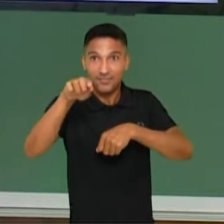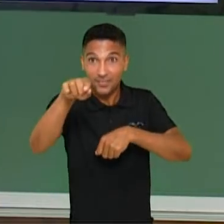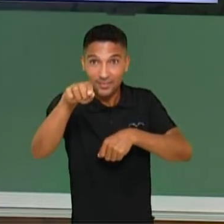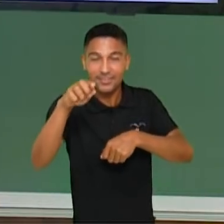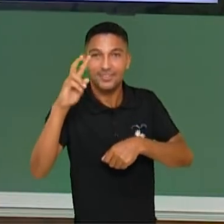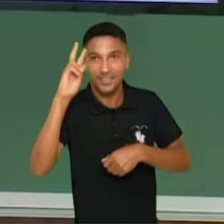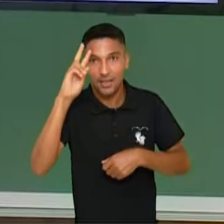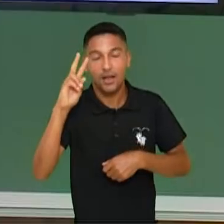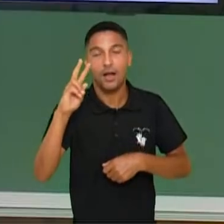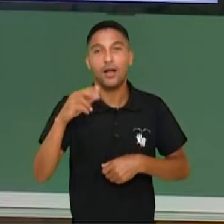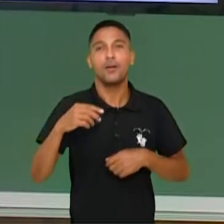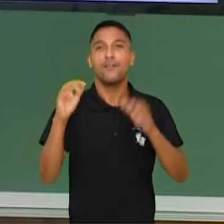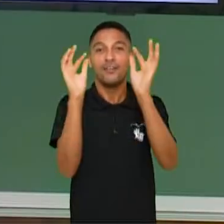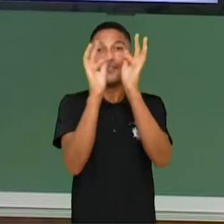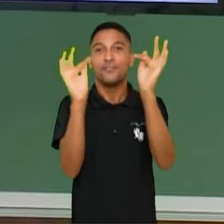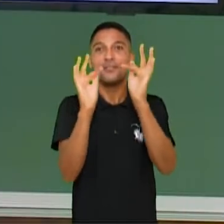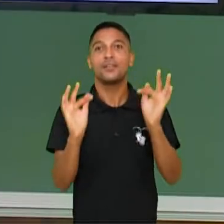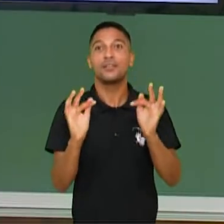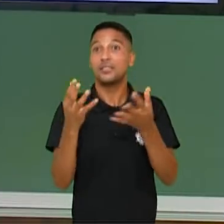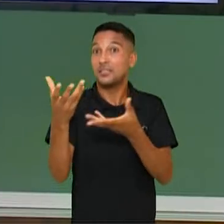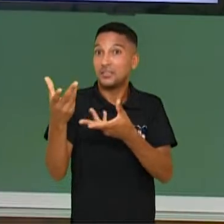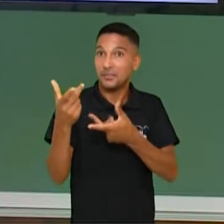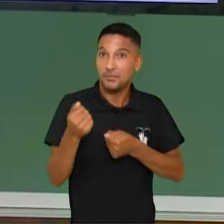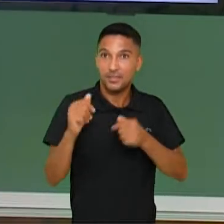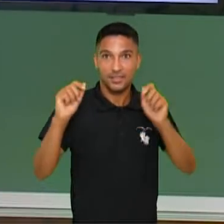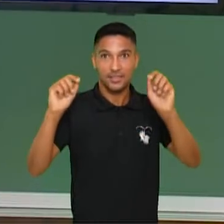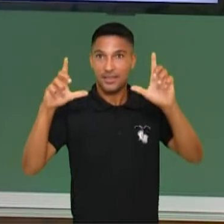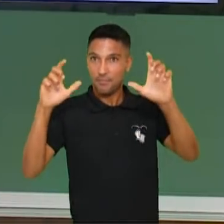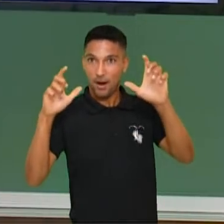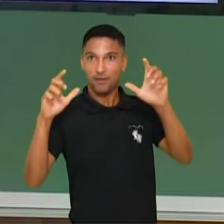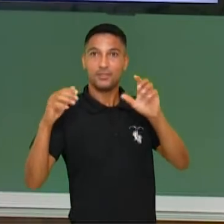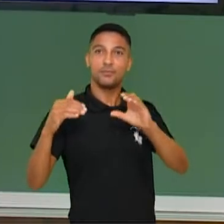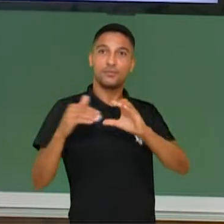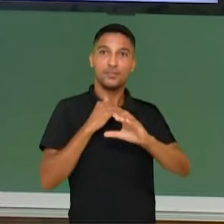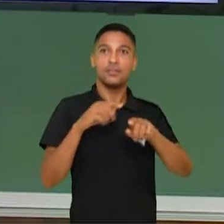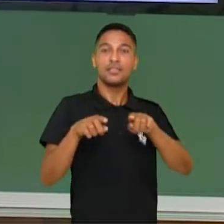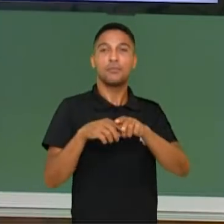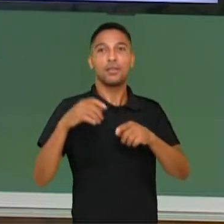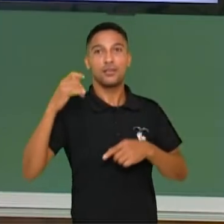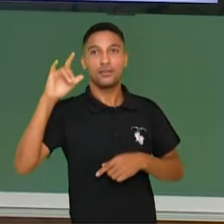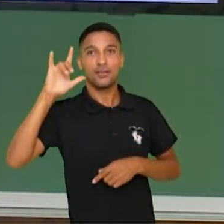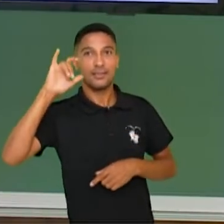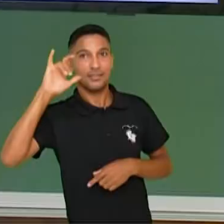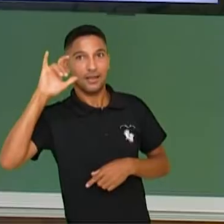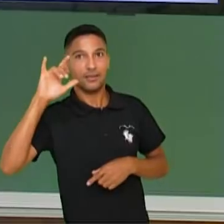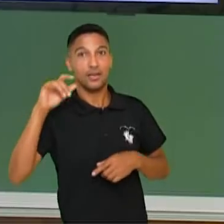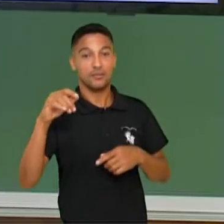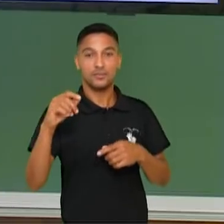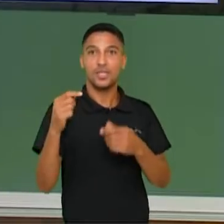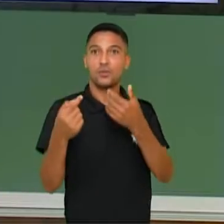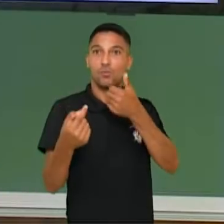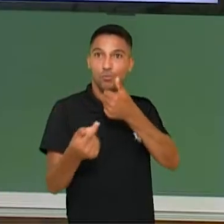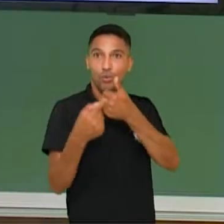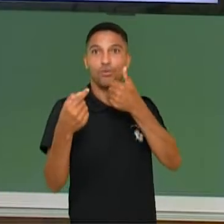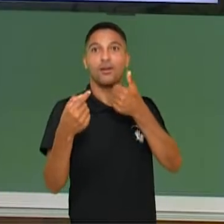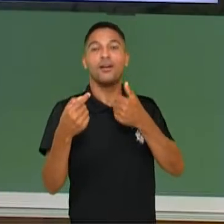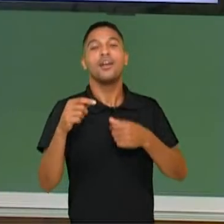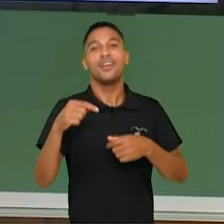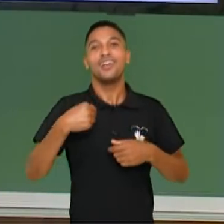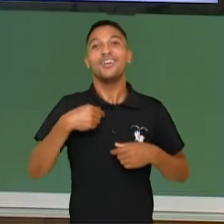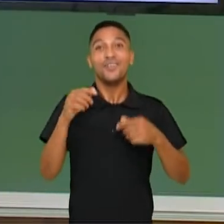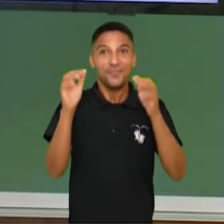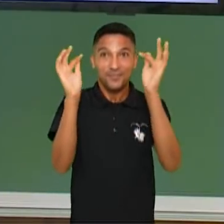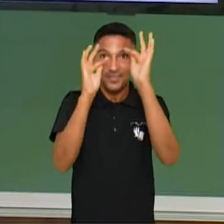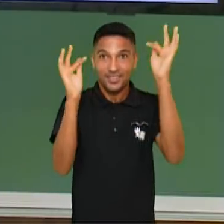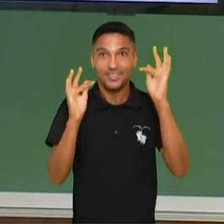na hashtag, né, Semana do Conhecimento. Quando vocês me marcam no Instagram, tem um monte. Fiquei muito feliz que vocês gostaram,